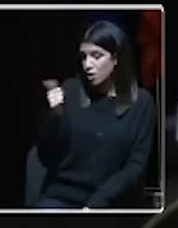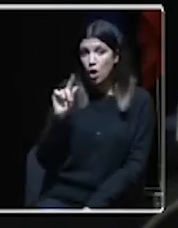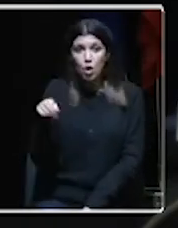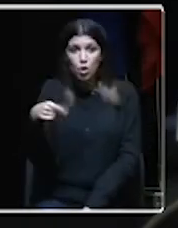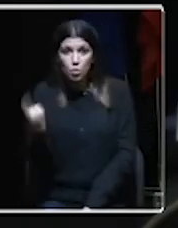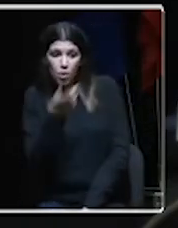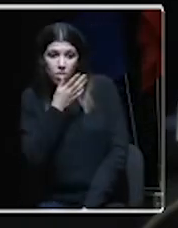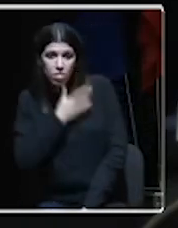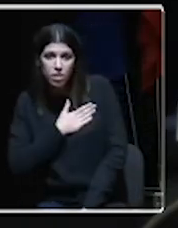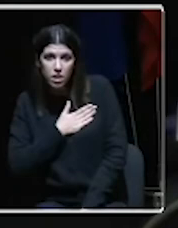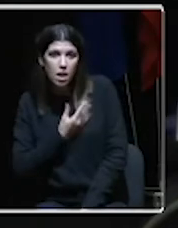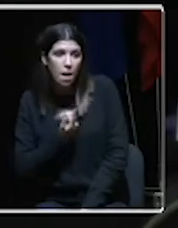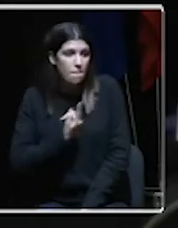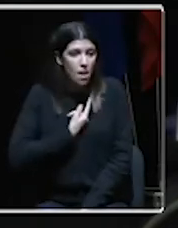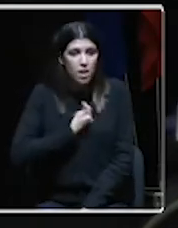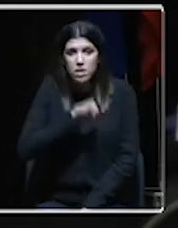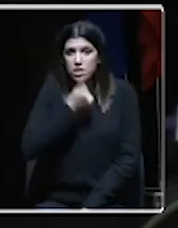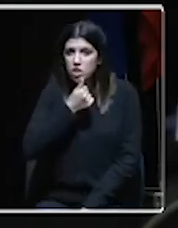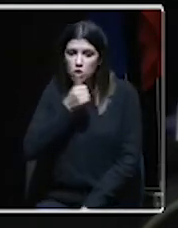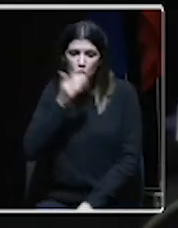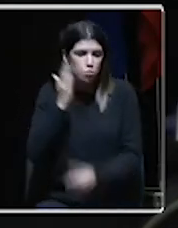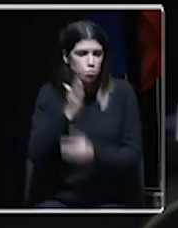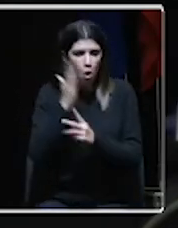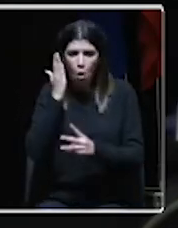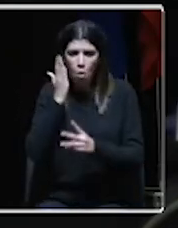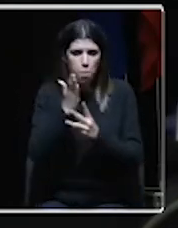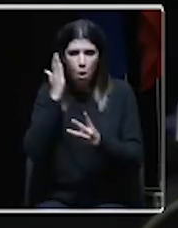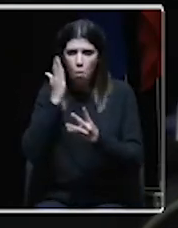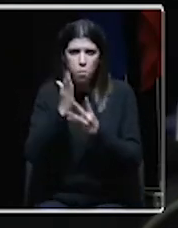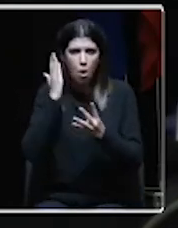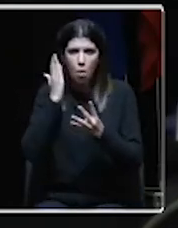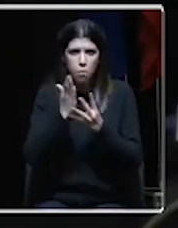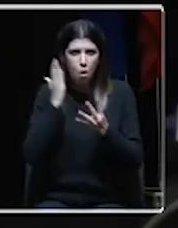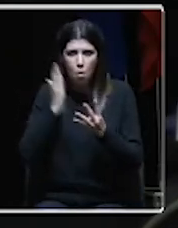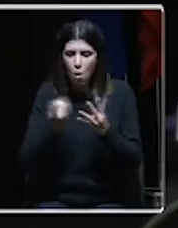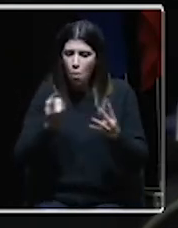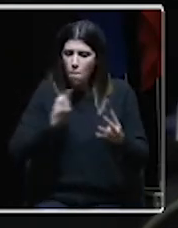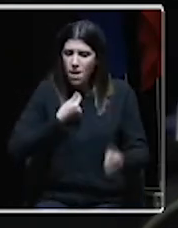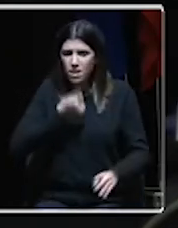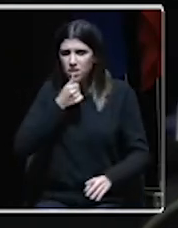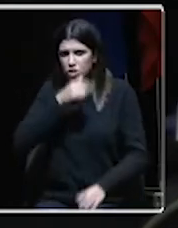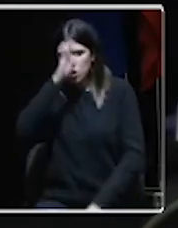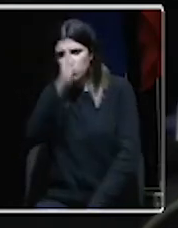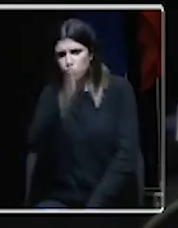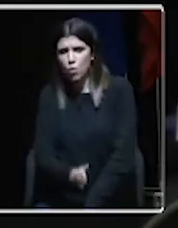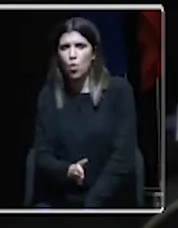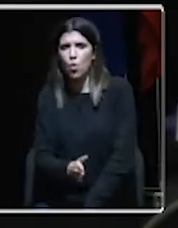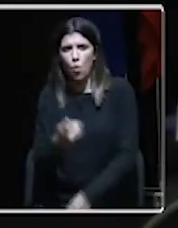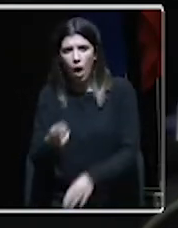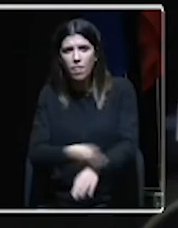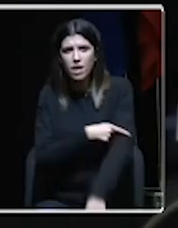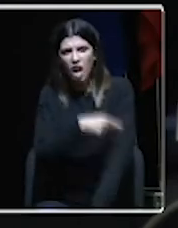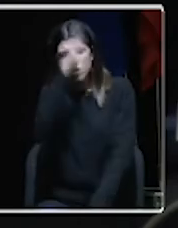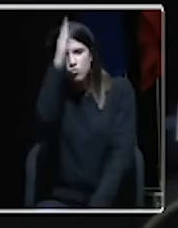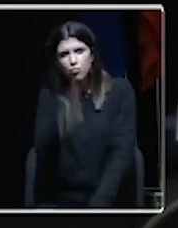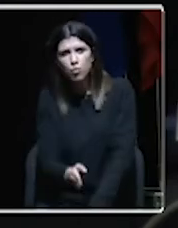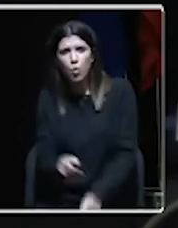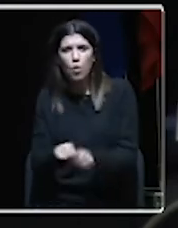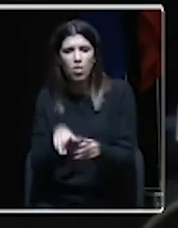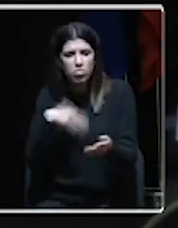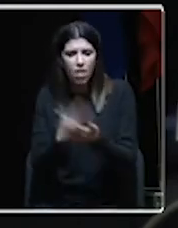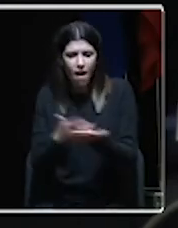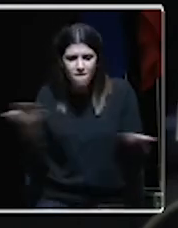nos dizem temos que tomar ações concretas, temos que tomar ações radicais, sim, radicais no sentido de ir à raiz do